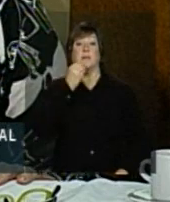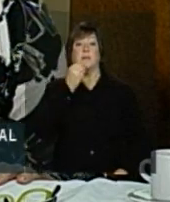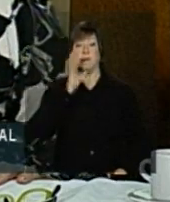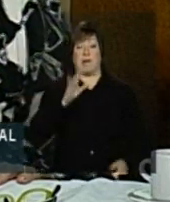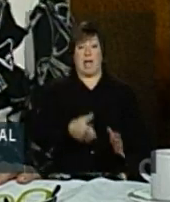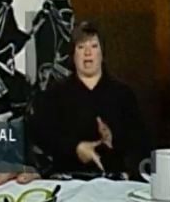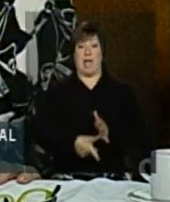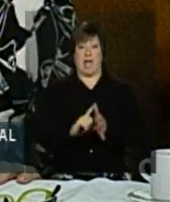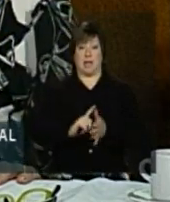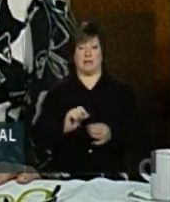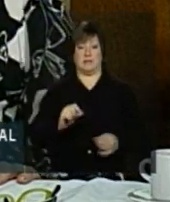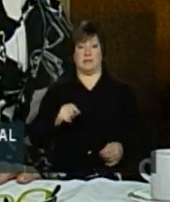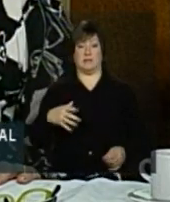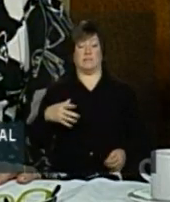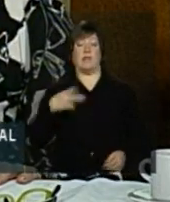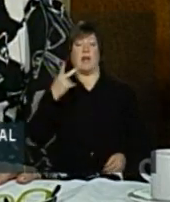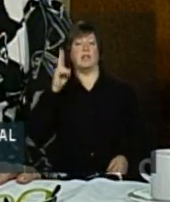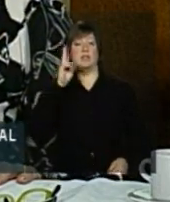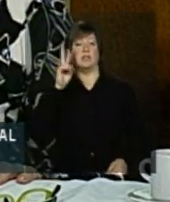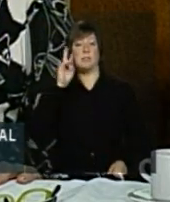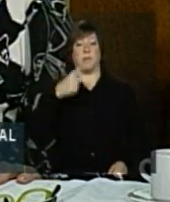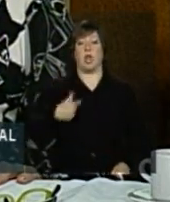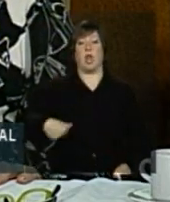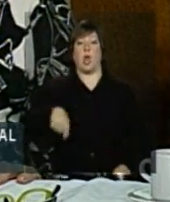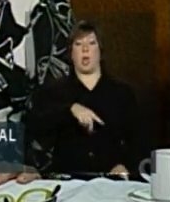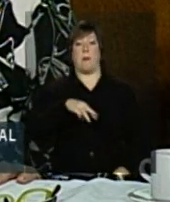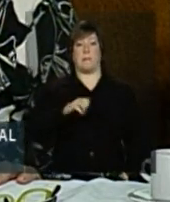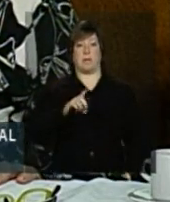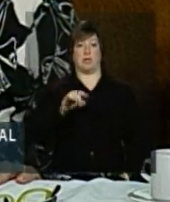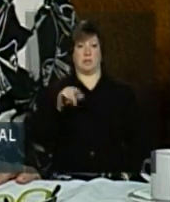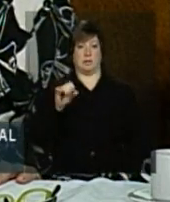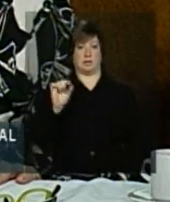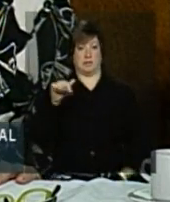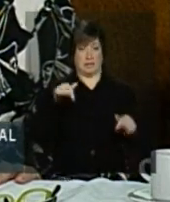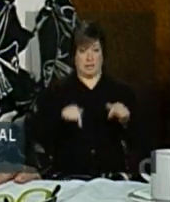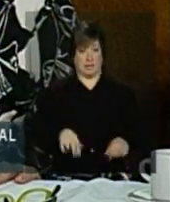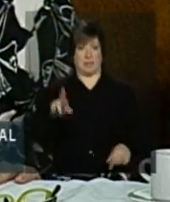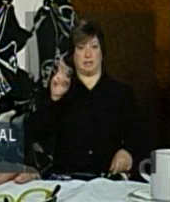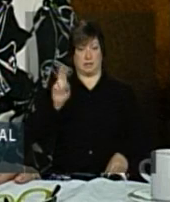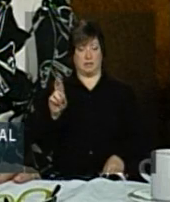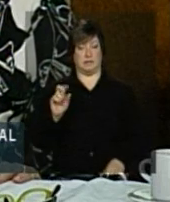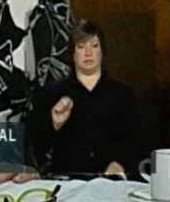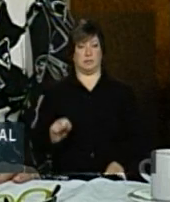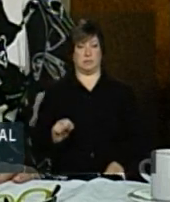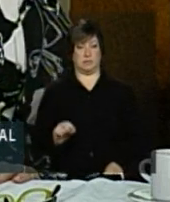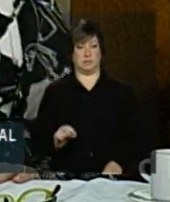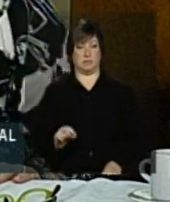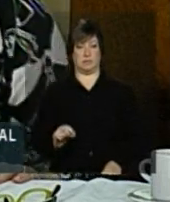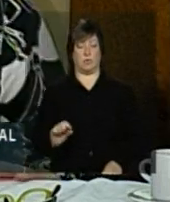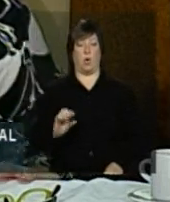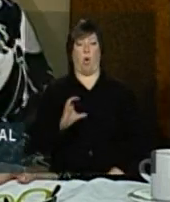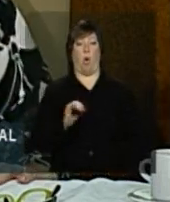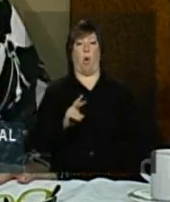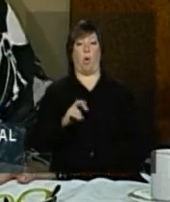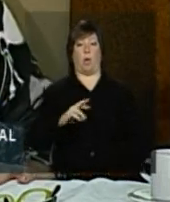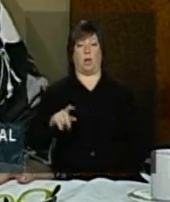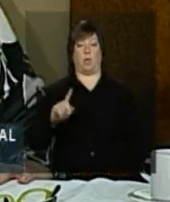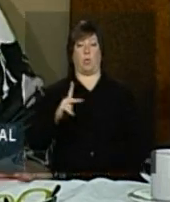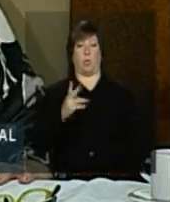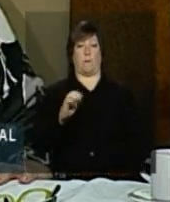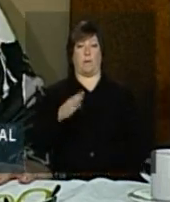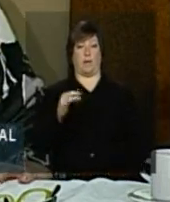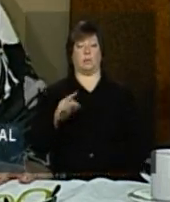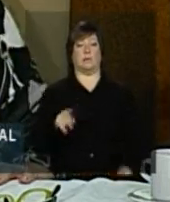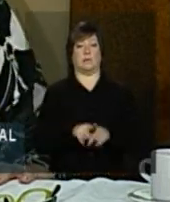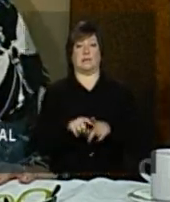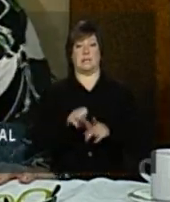antes de de de falar rapidamente sobre as nossas medidas aqui eh representando o o o Coronel Humberto e o